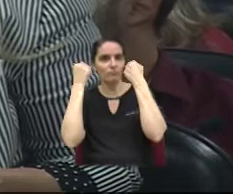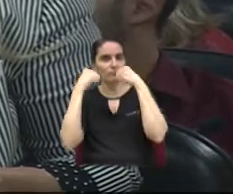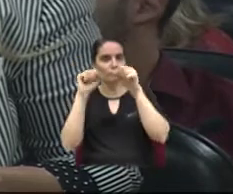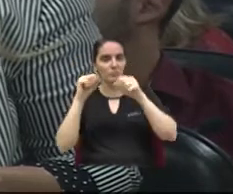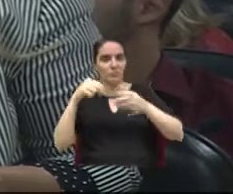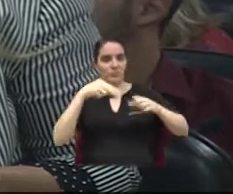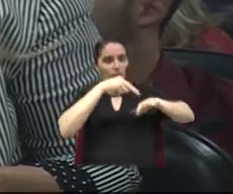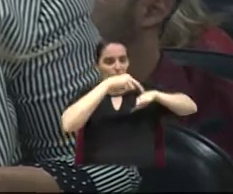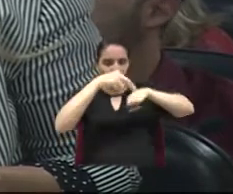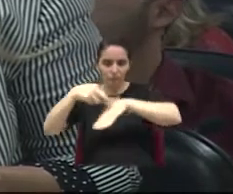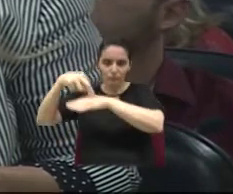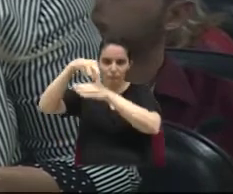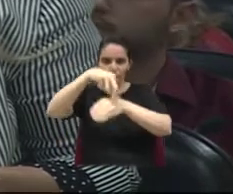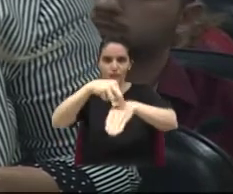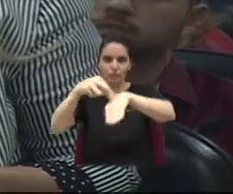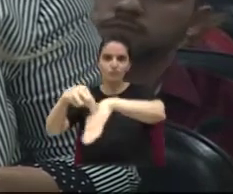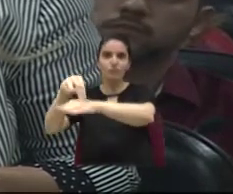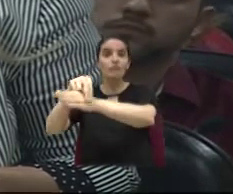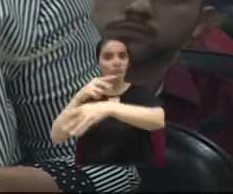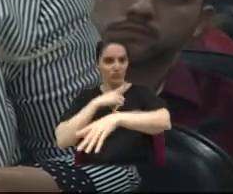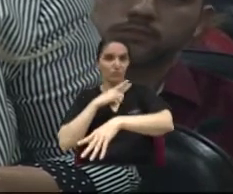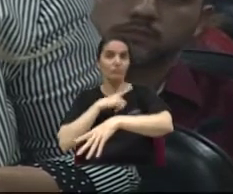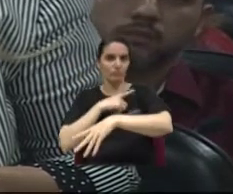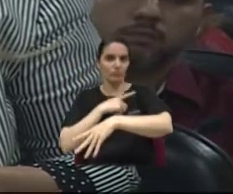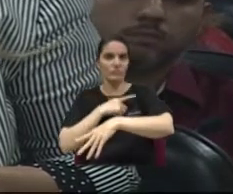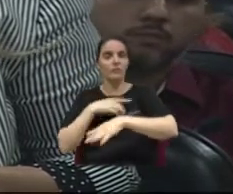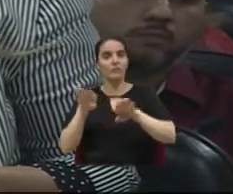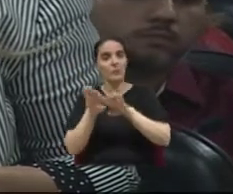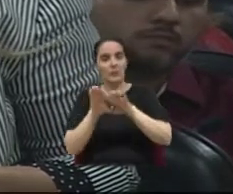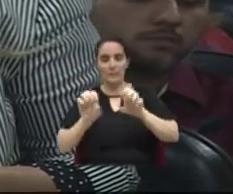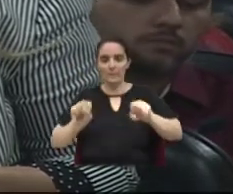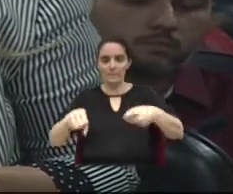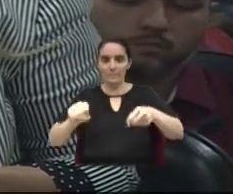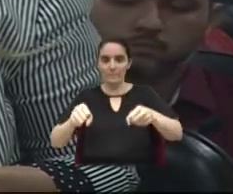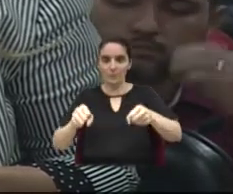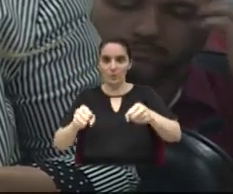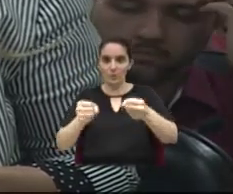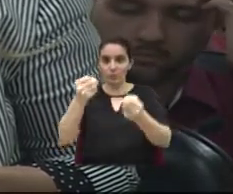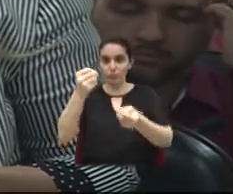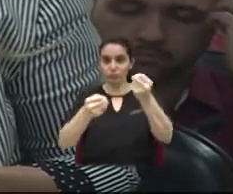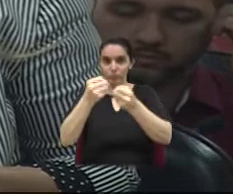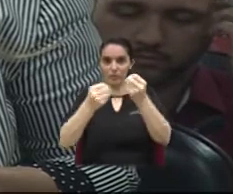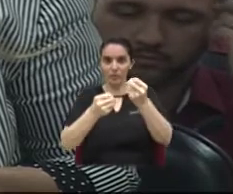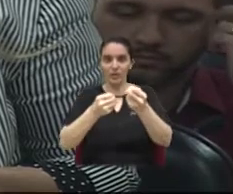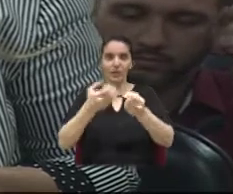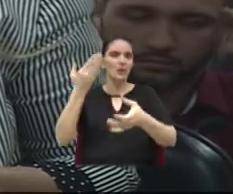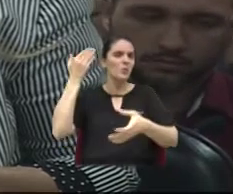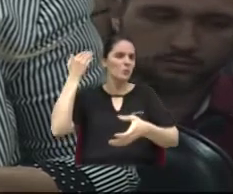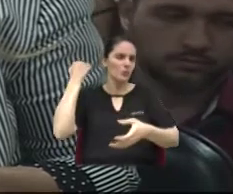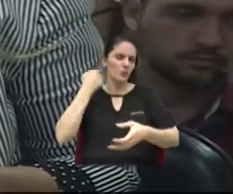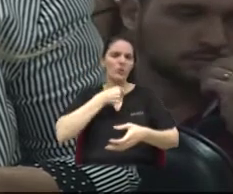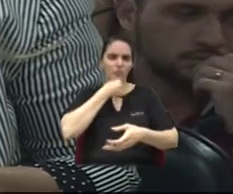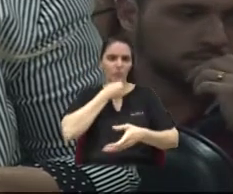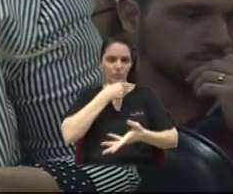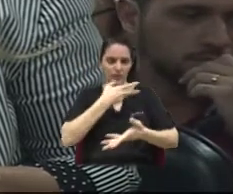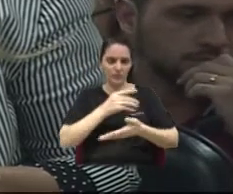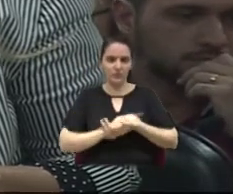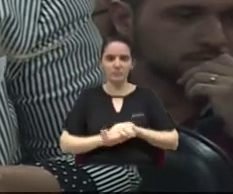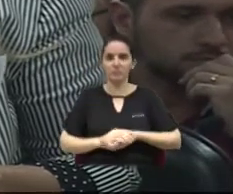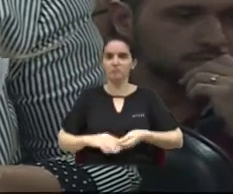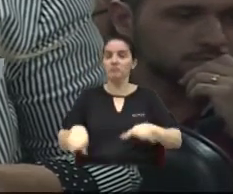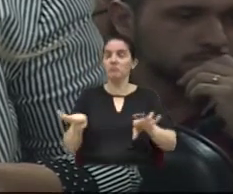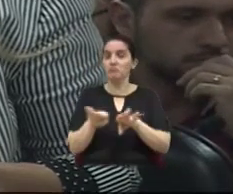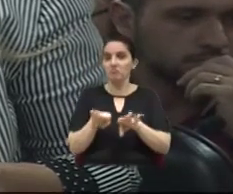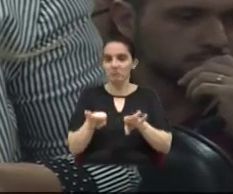skates, exposição de carros e motos antigos, expositores dos mais diversos segmentos artísticos